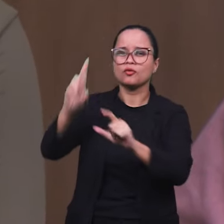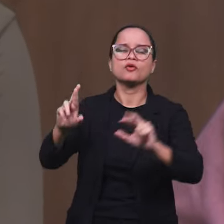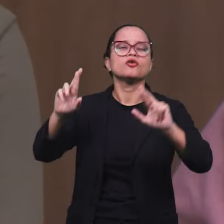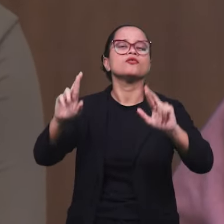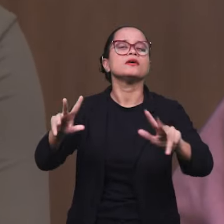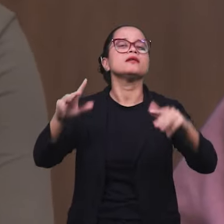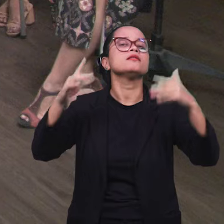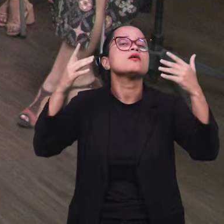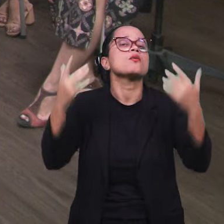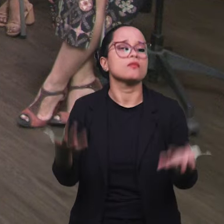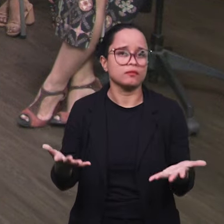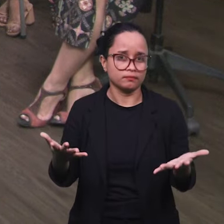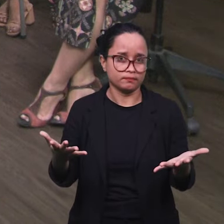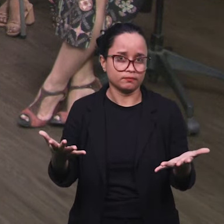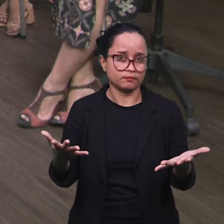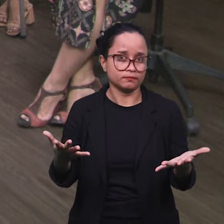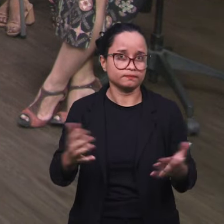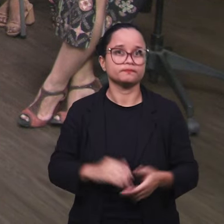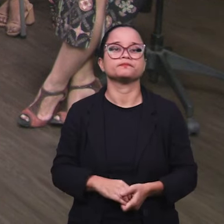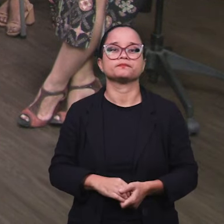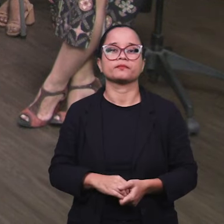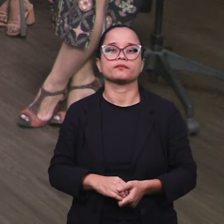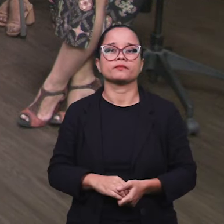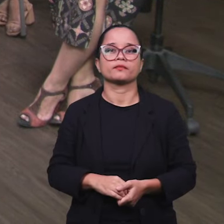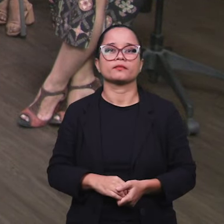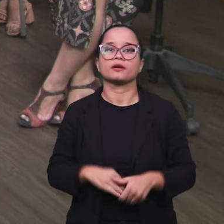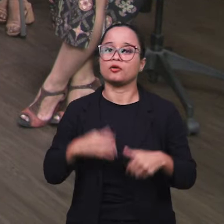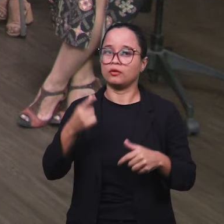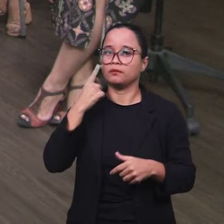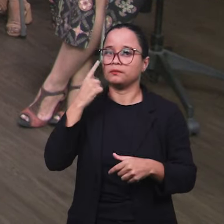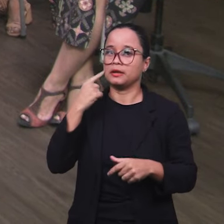também. Exatamente. Então,